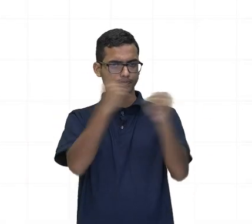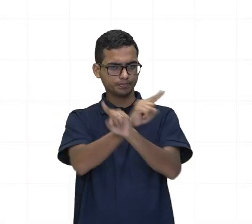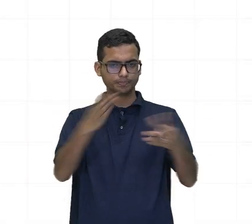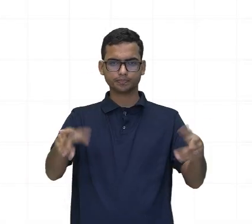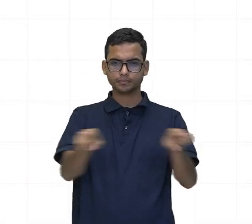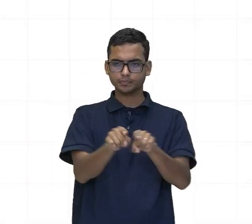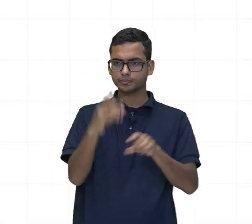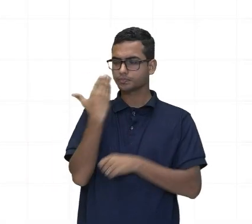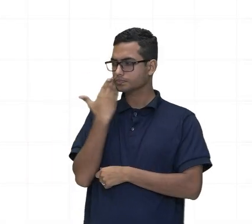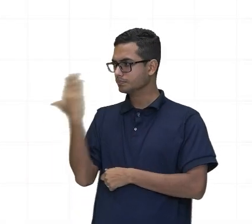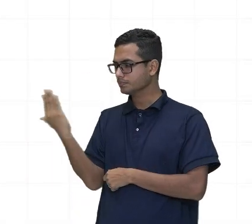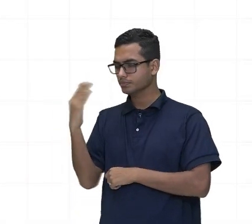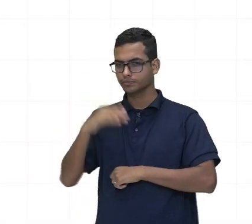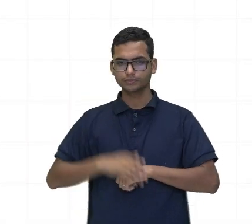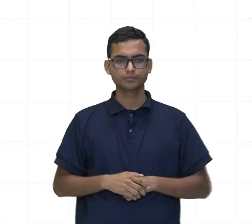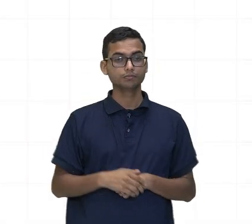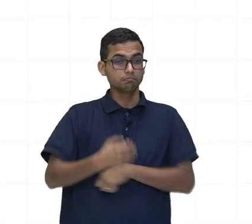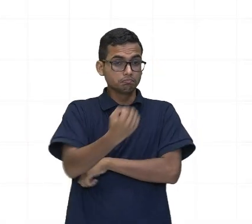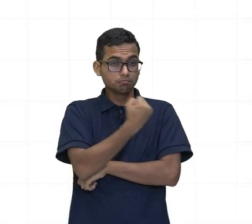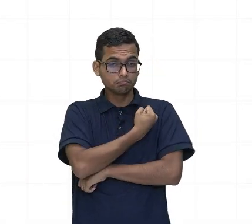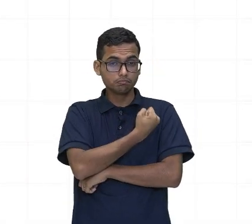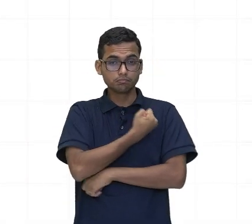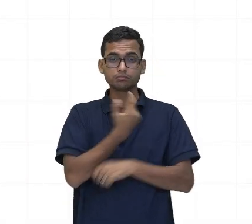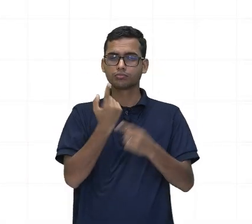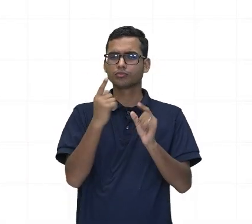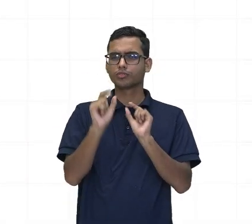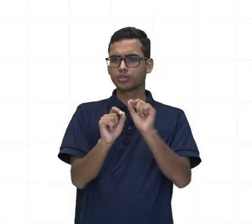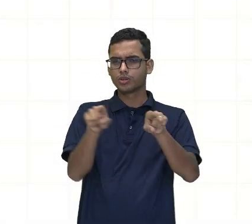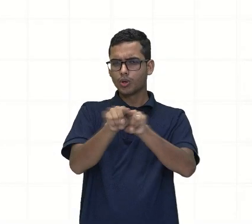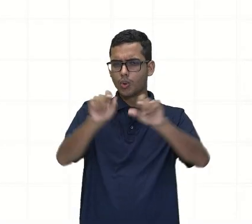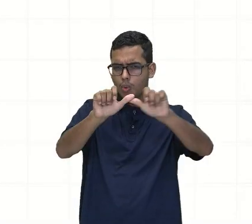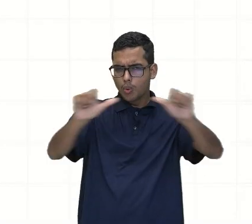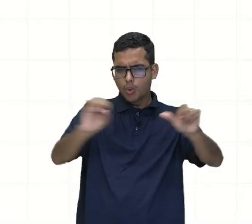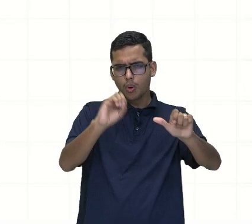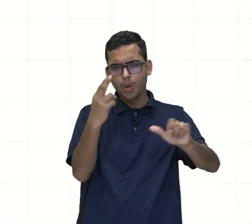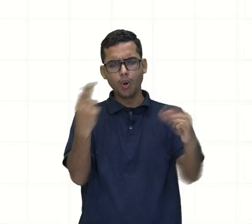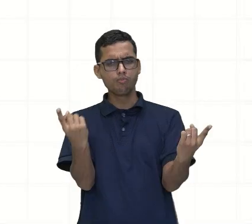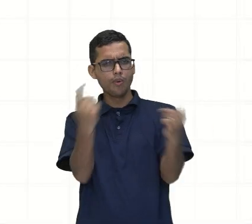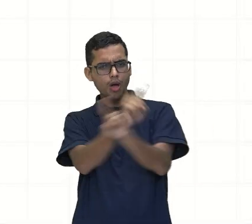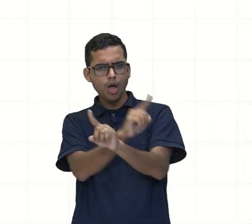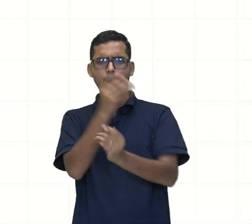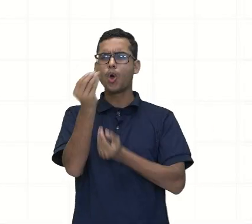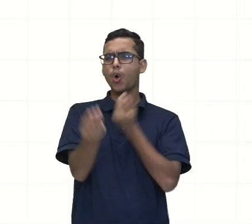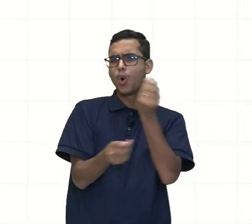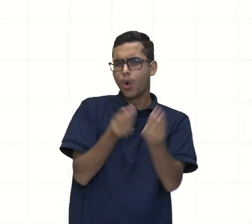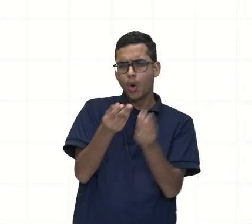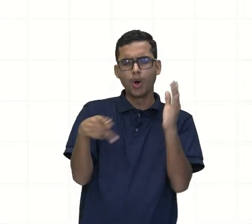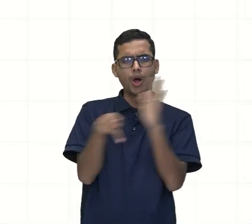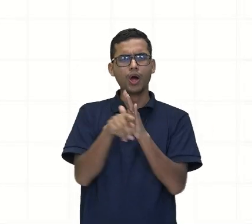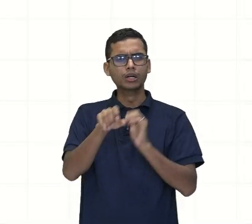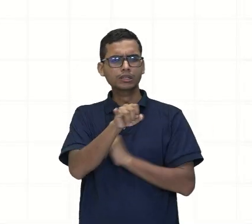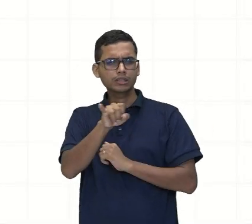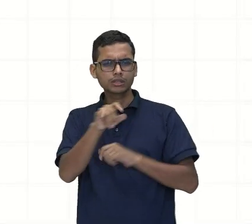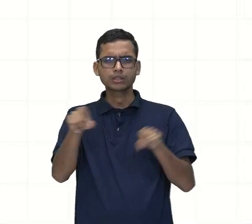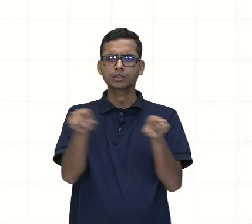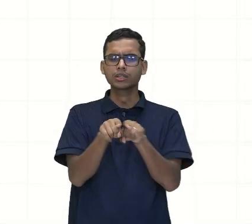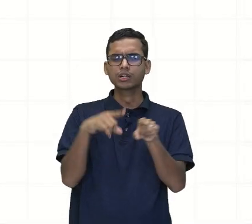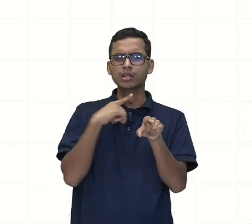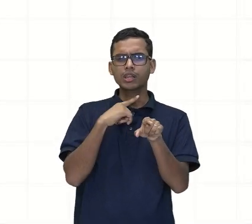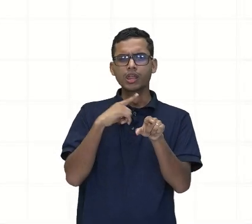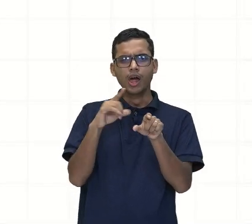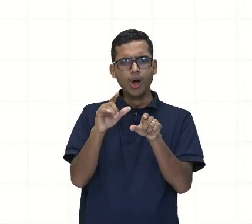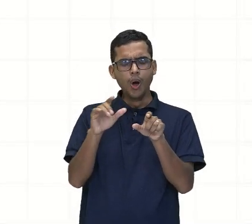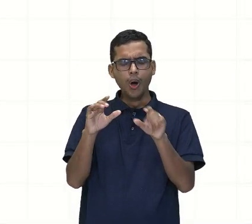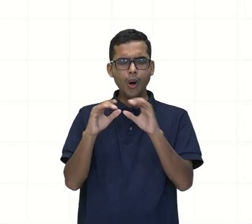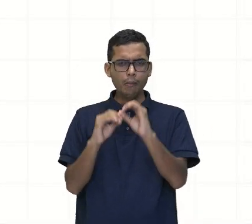Dois números, eles são simétricos ou são opostos se eles estão à mesma distância do zero, ou